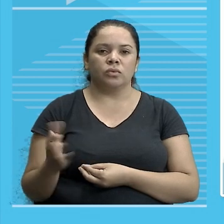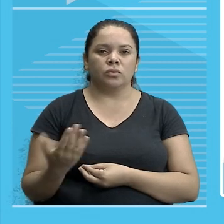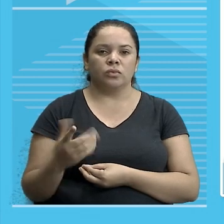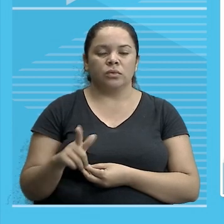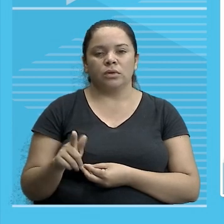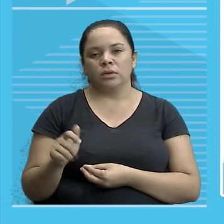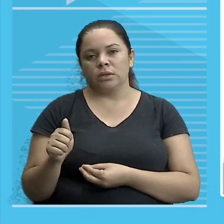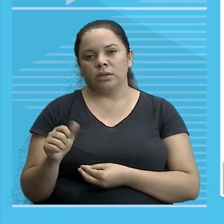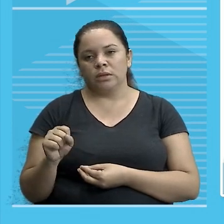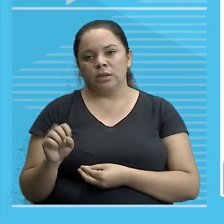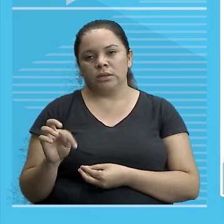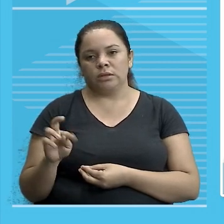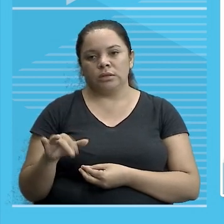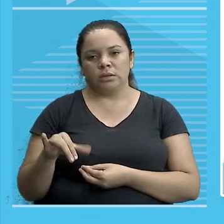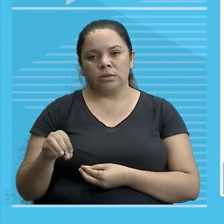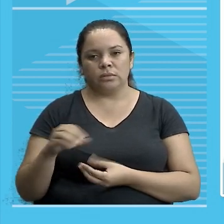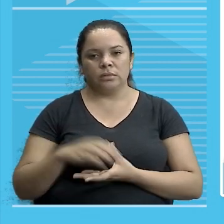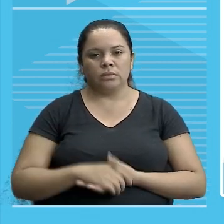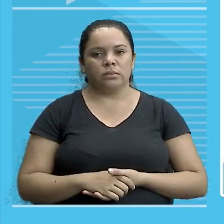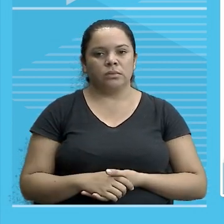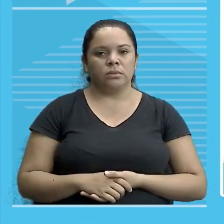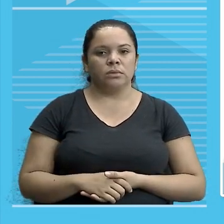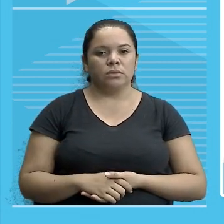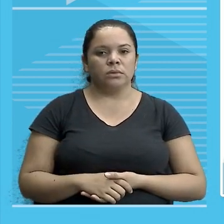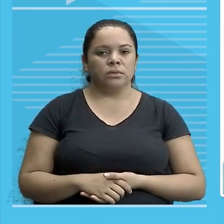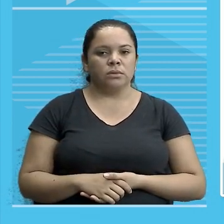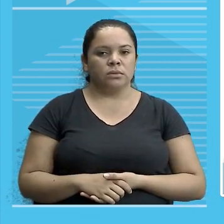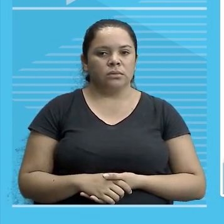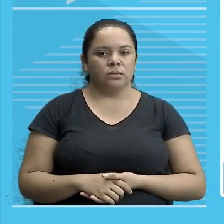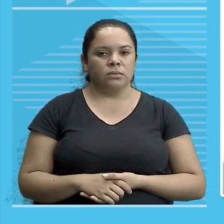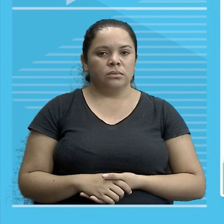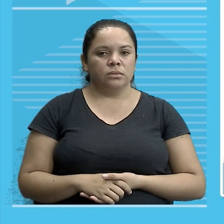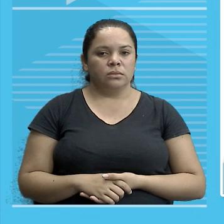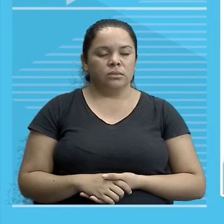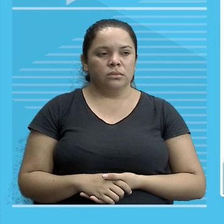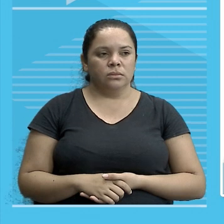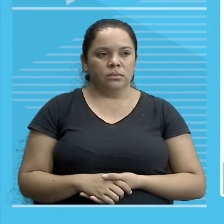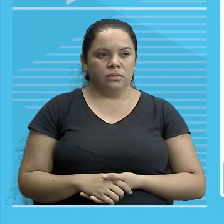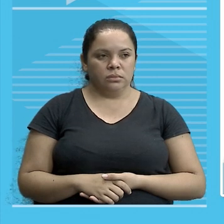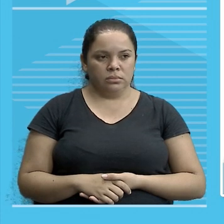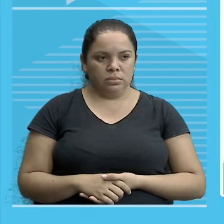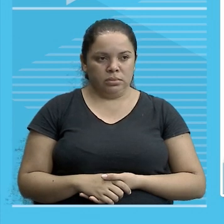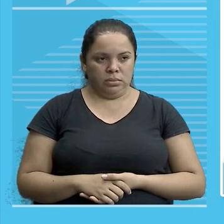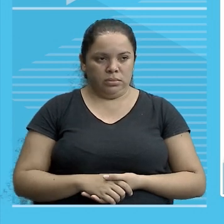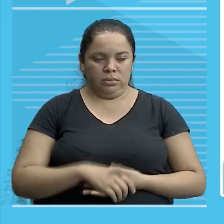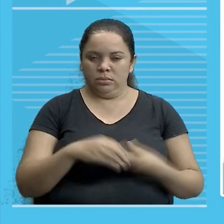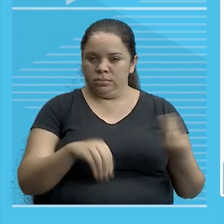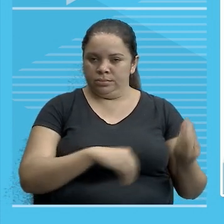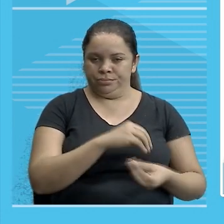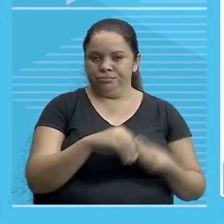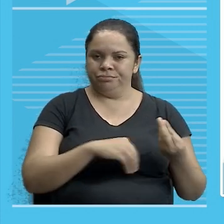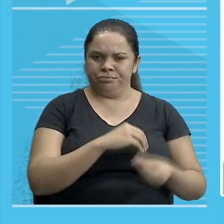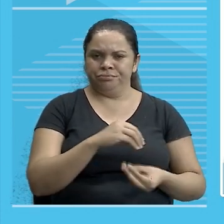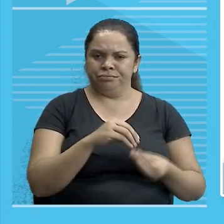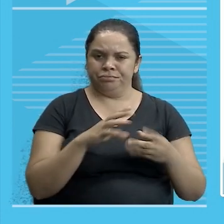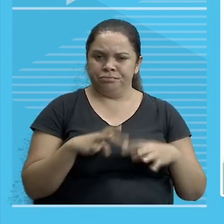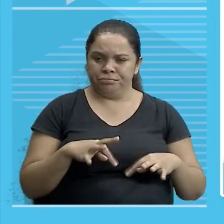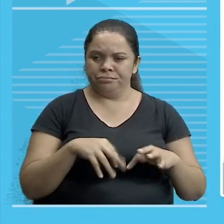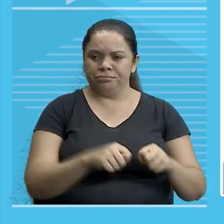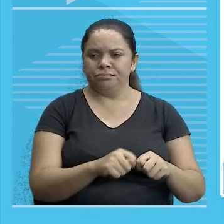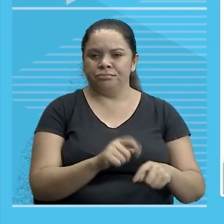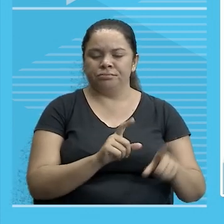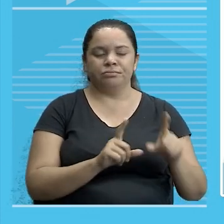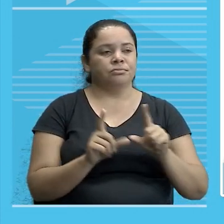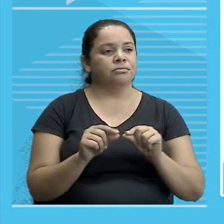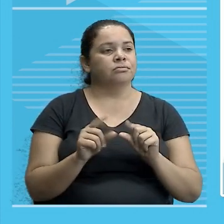ao se misturar com o suco pancreático, com o suco entérico e com a bile, ele vira o que